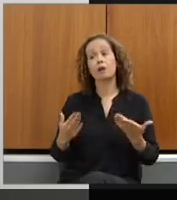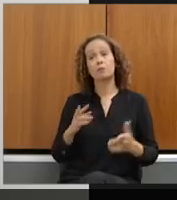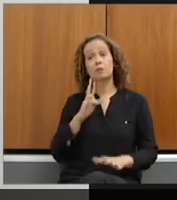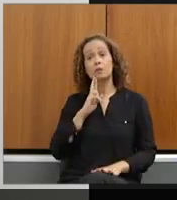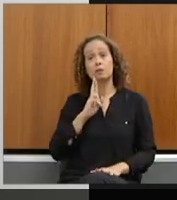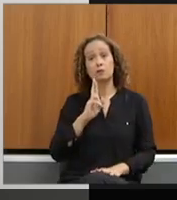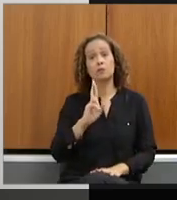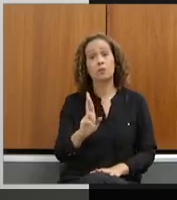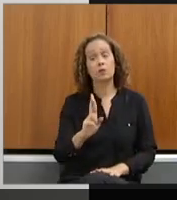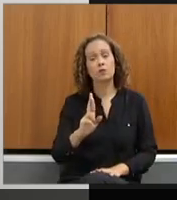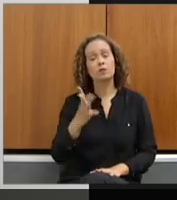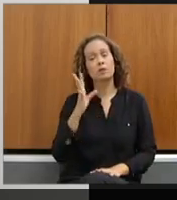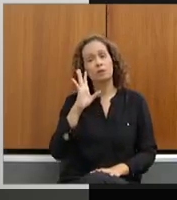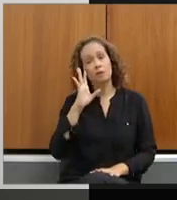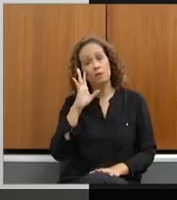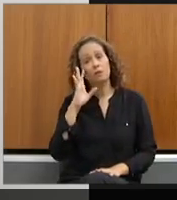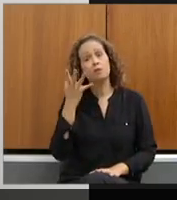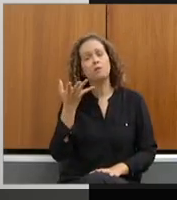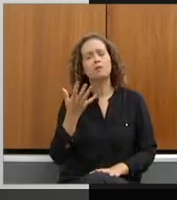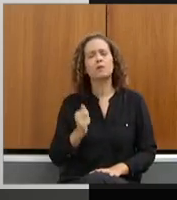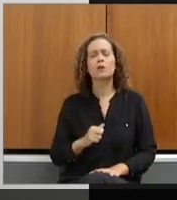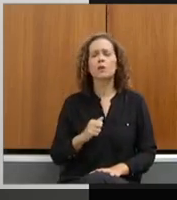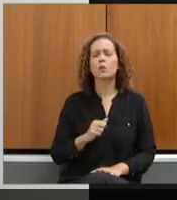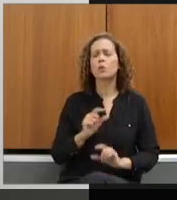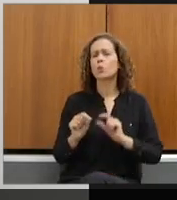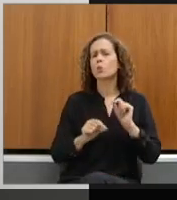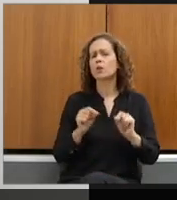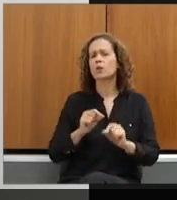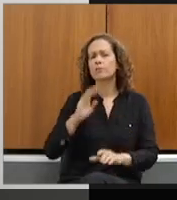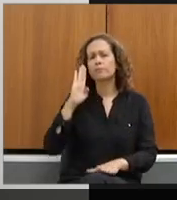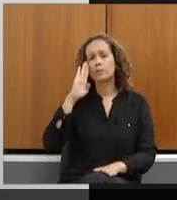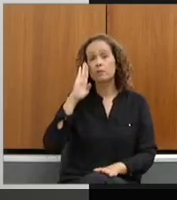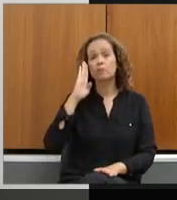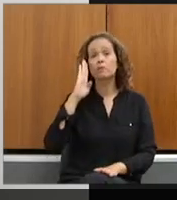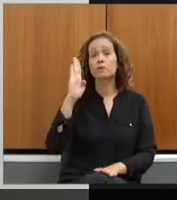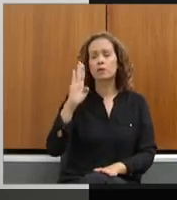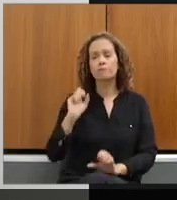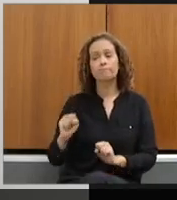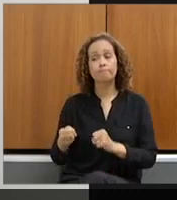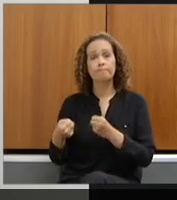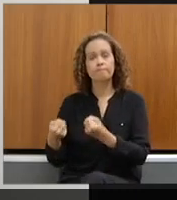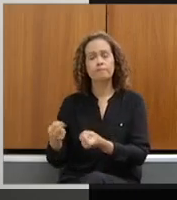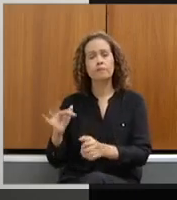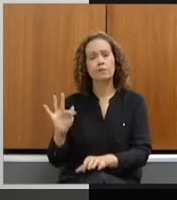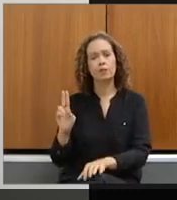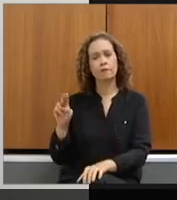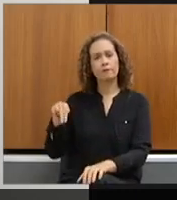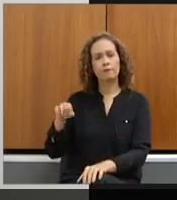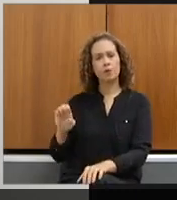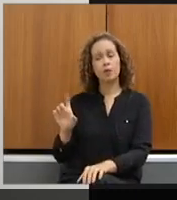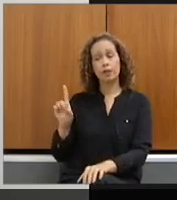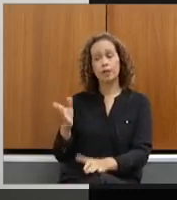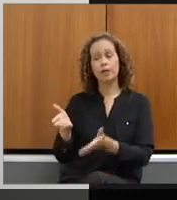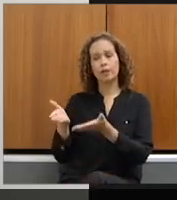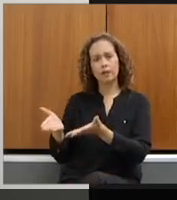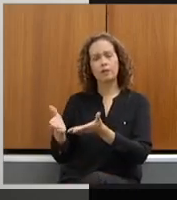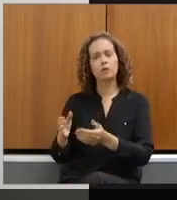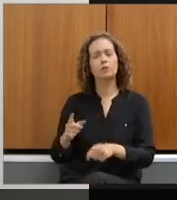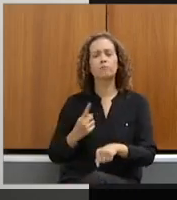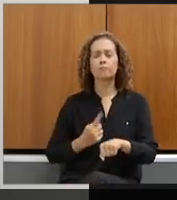determinar o nível de prioridade em relação a isso fortalecimento da funed nesse momento